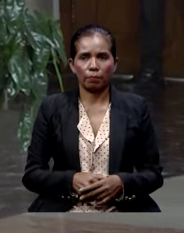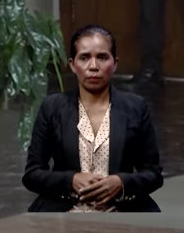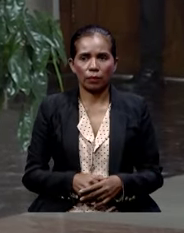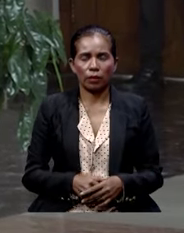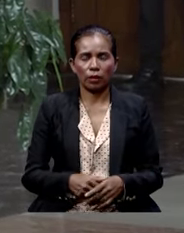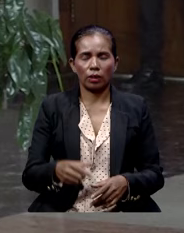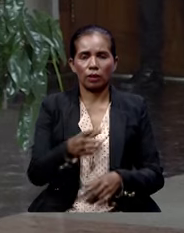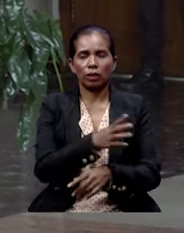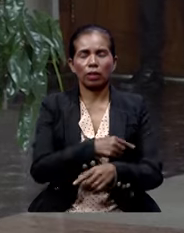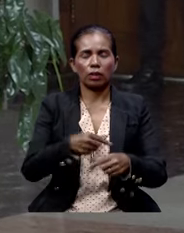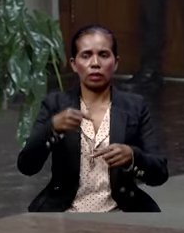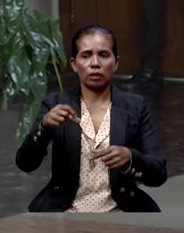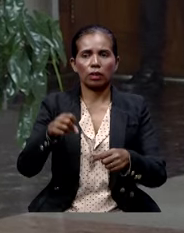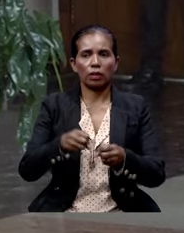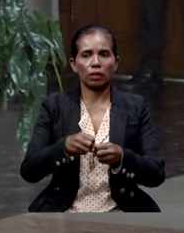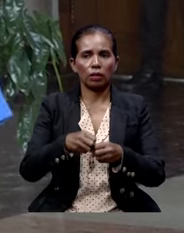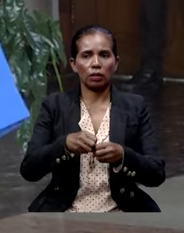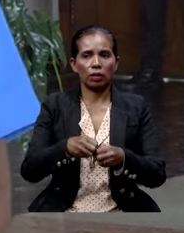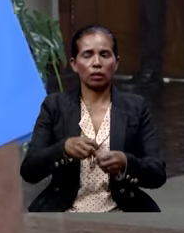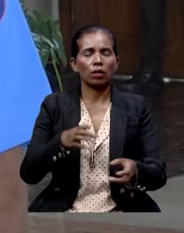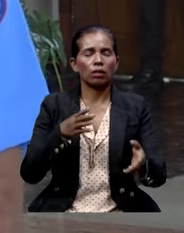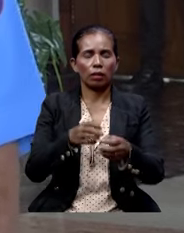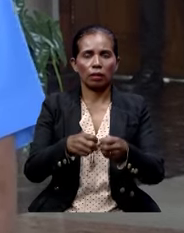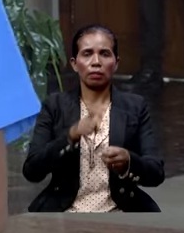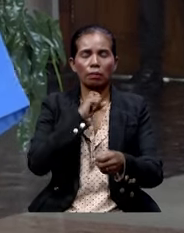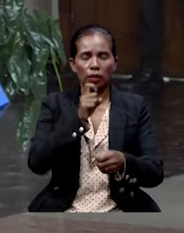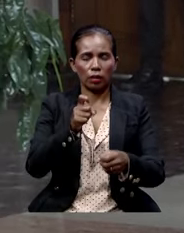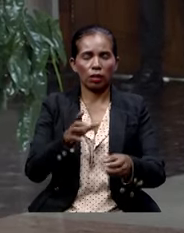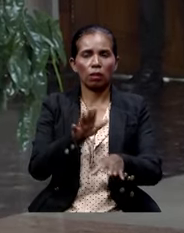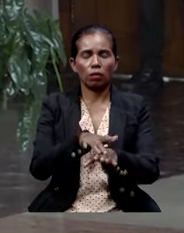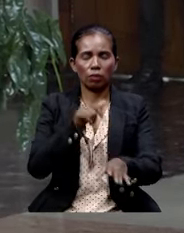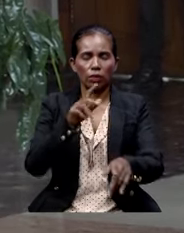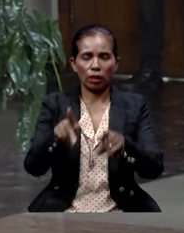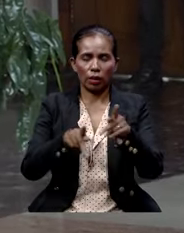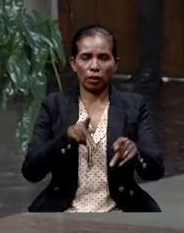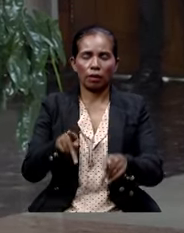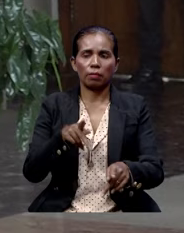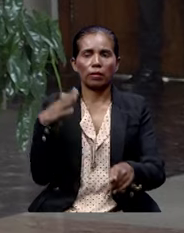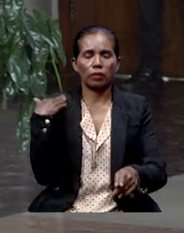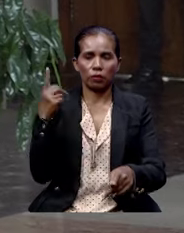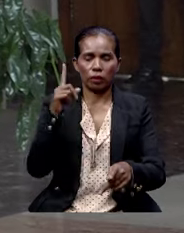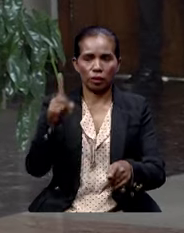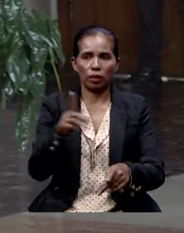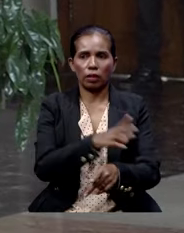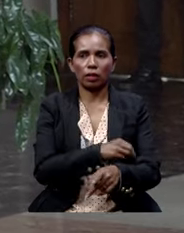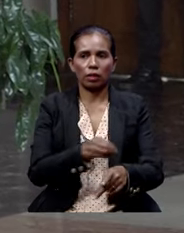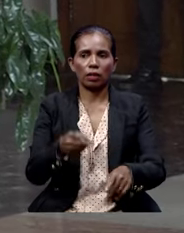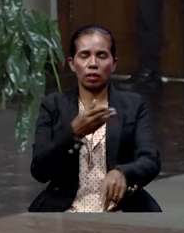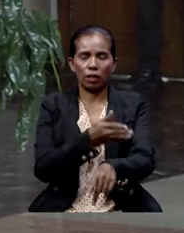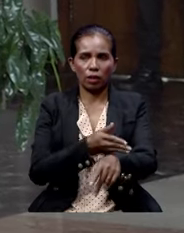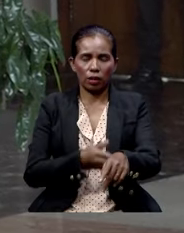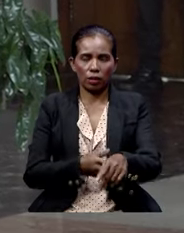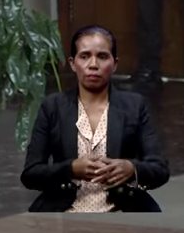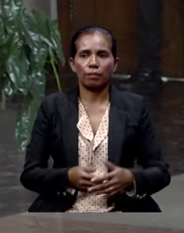gás e gás na feira, então tem bicicleta, né? Mas quando ele fala, e tem a comunidade, né? Ain